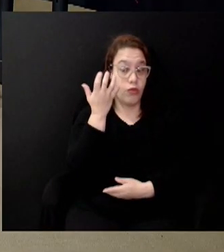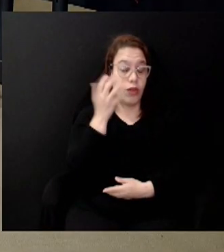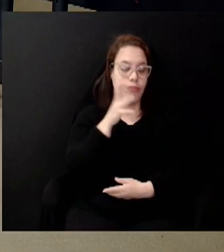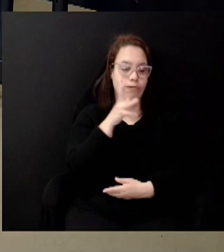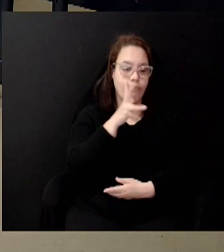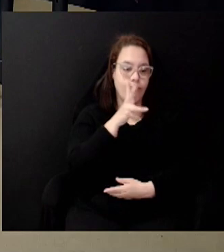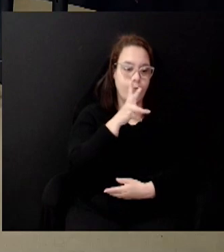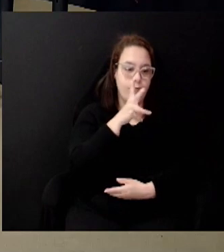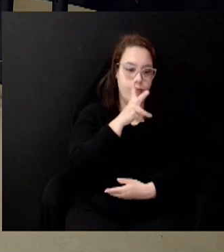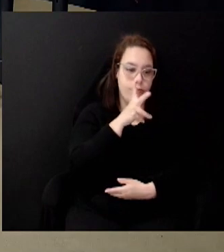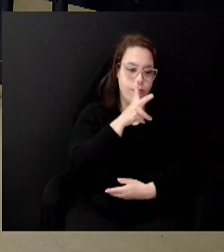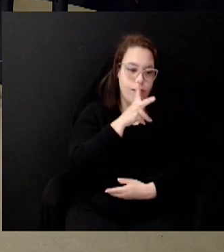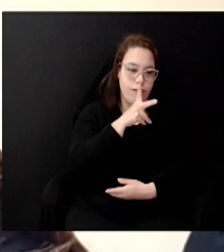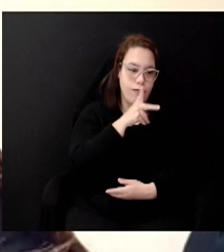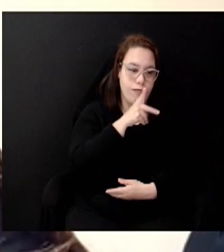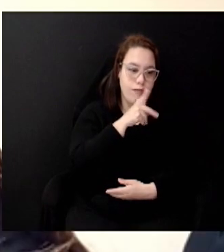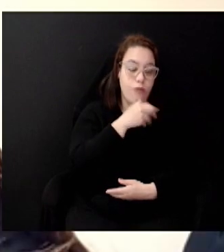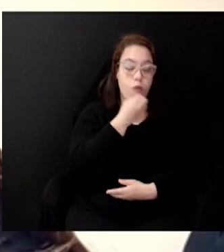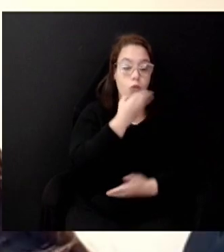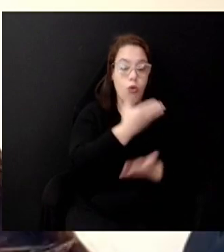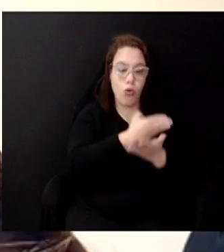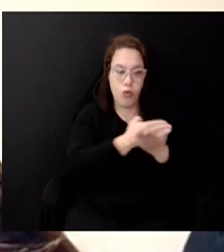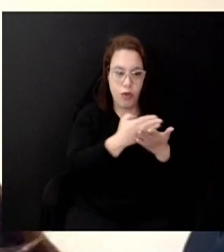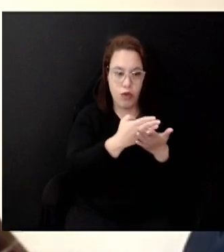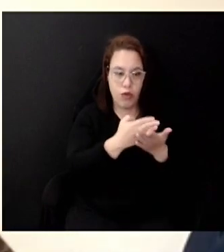já é um bom começo?